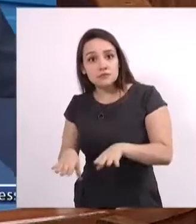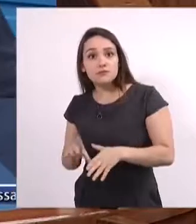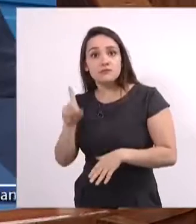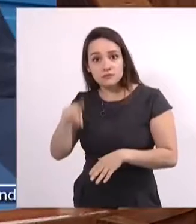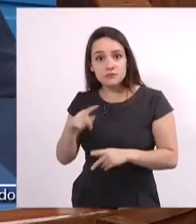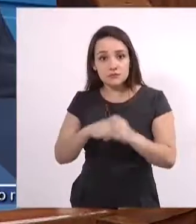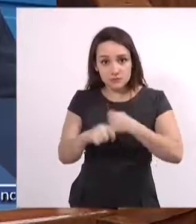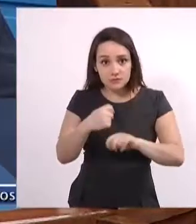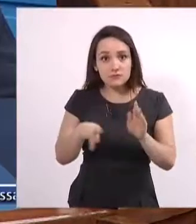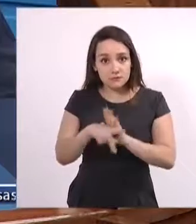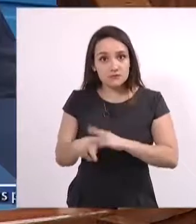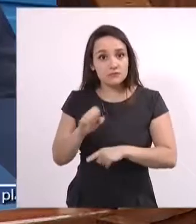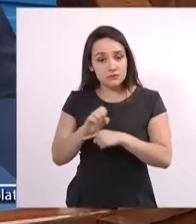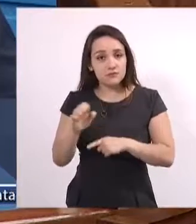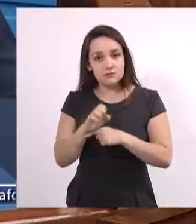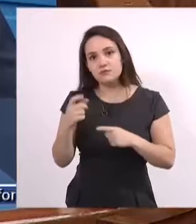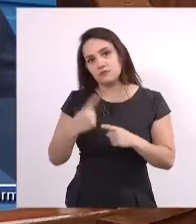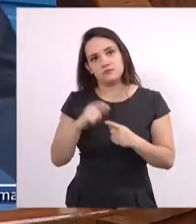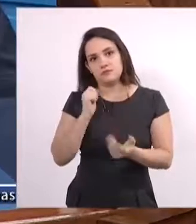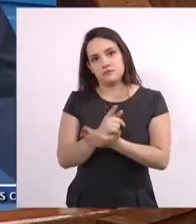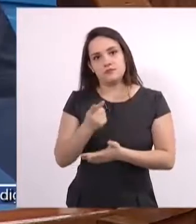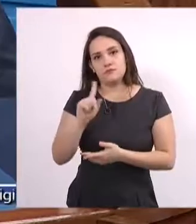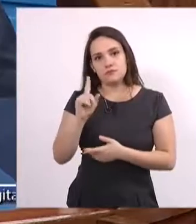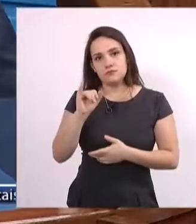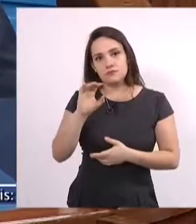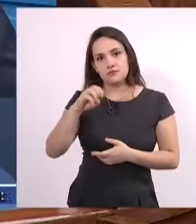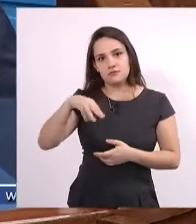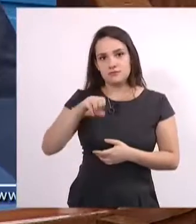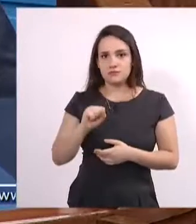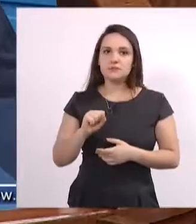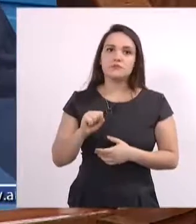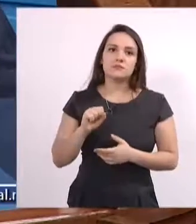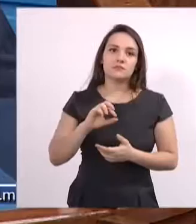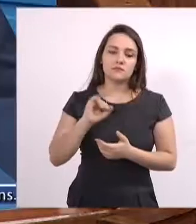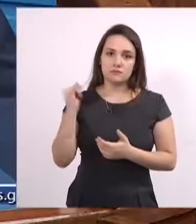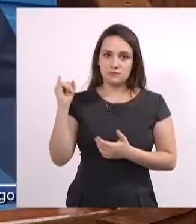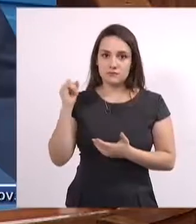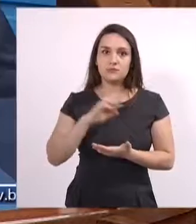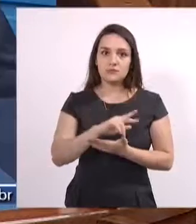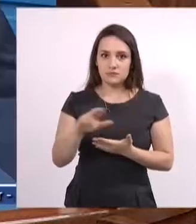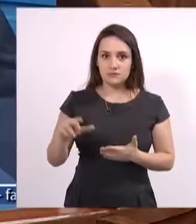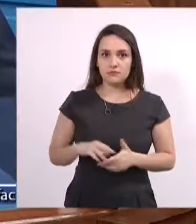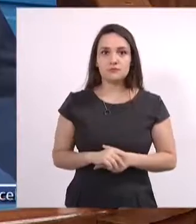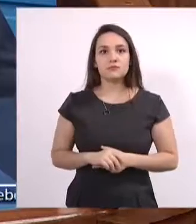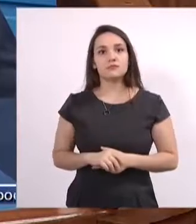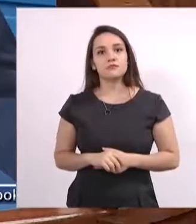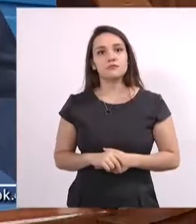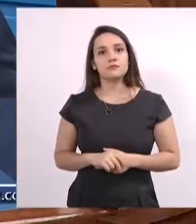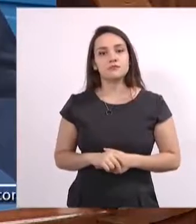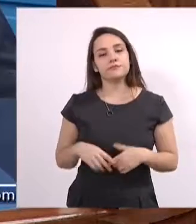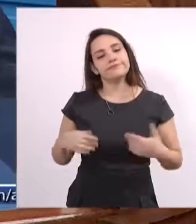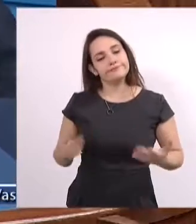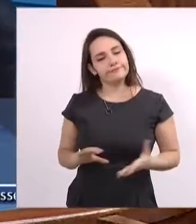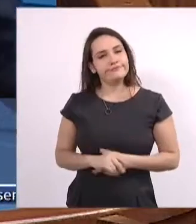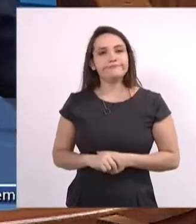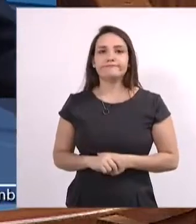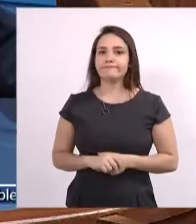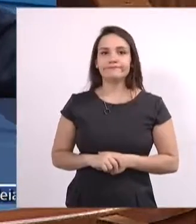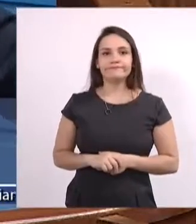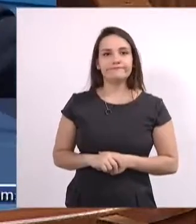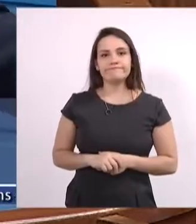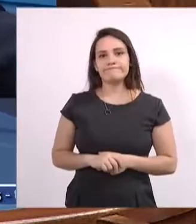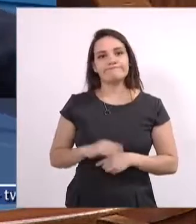à economia do Estado, porque não recolheu os tributos, e desta forma